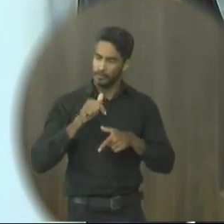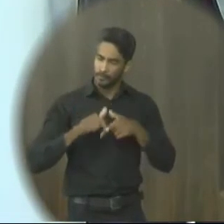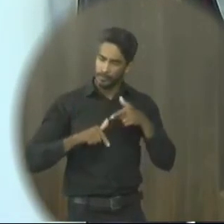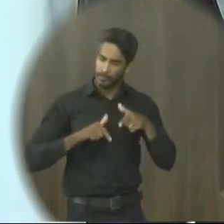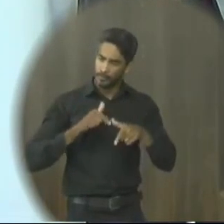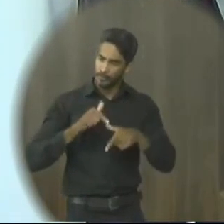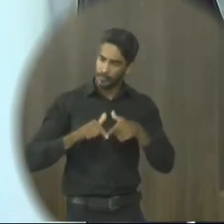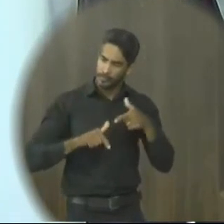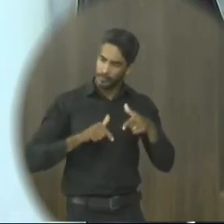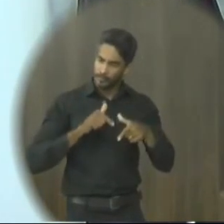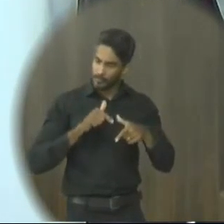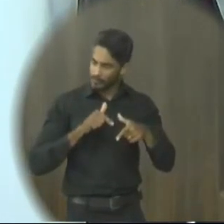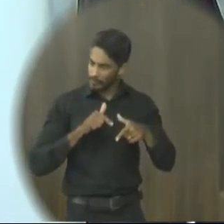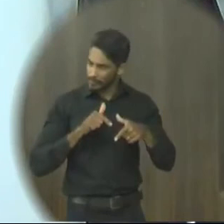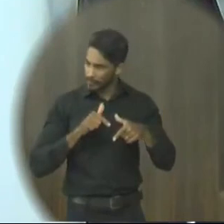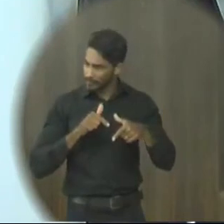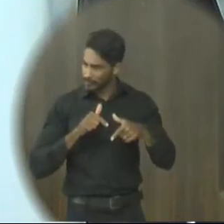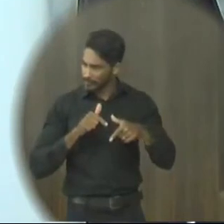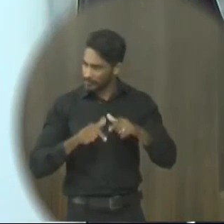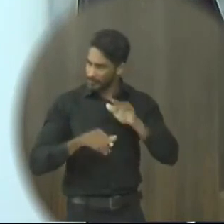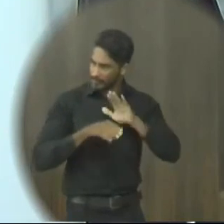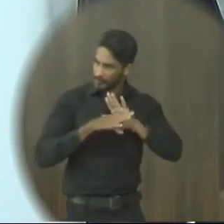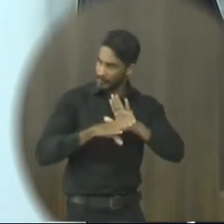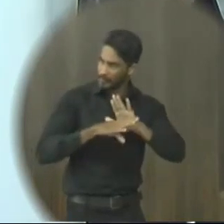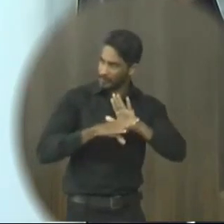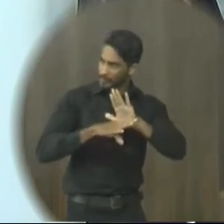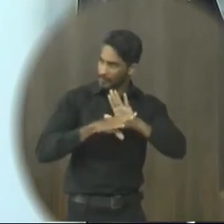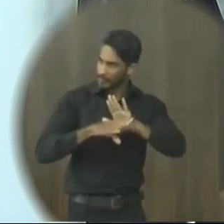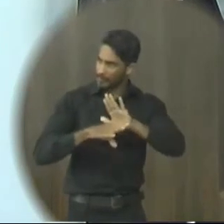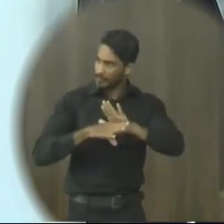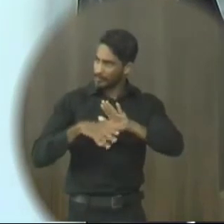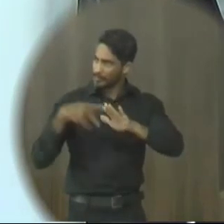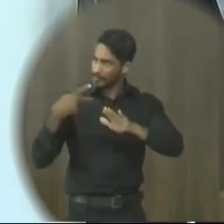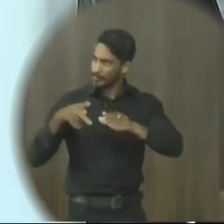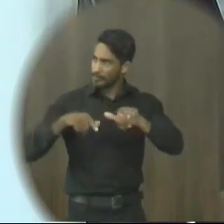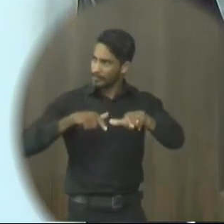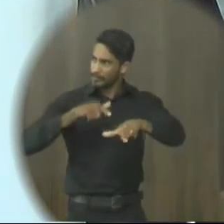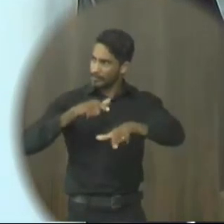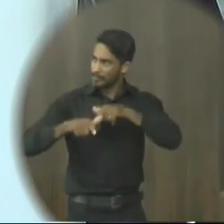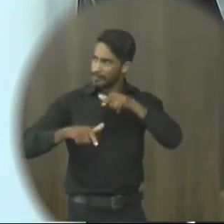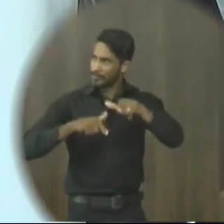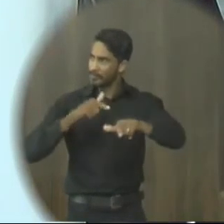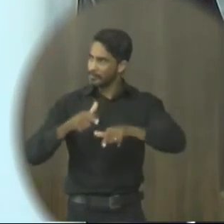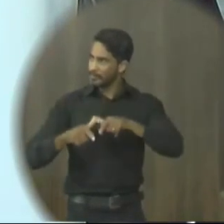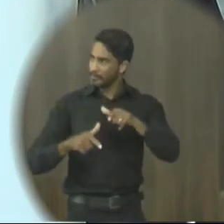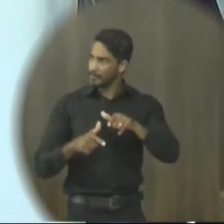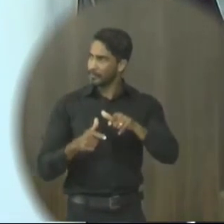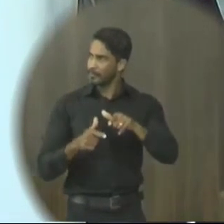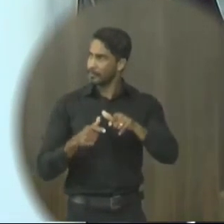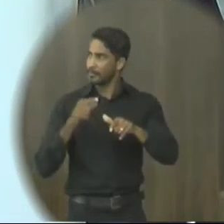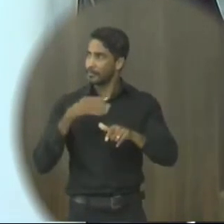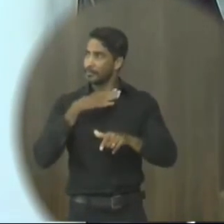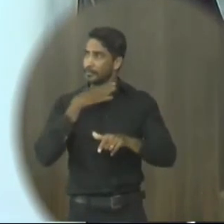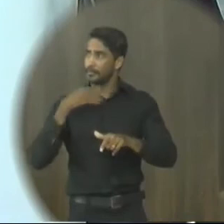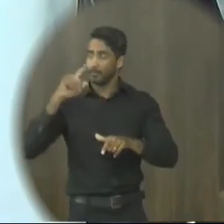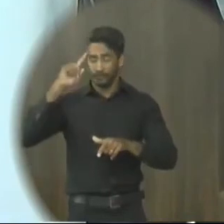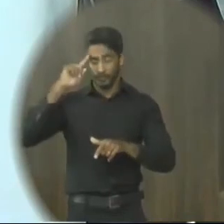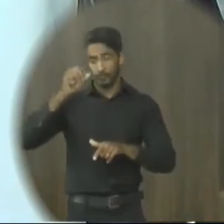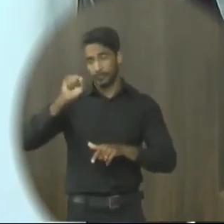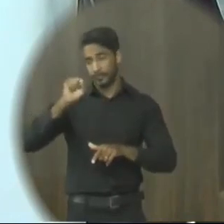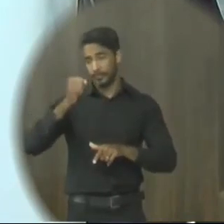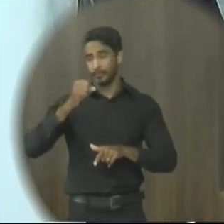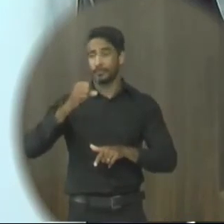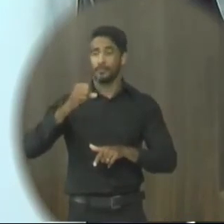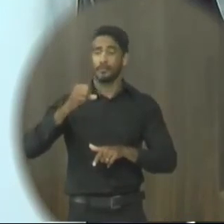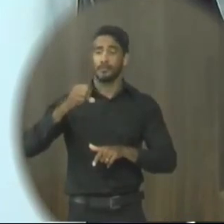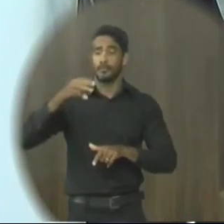anos do padre José Antônio, auxiliando-se em seus trabalhos eclesiásticos. Ela faleceu dia 8 de março